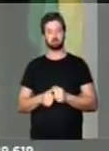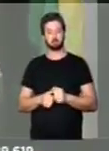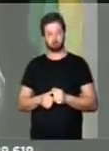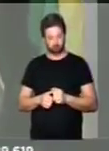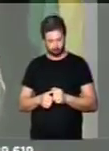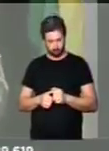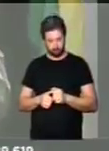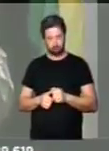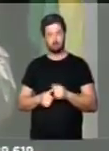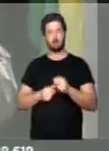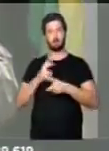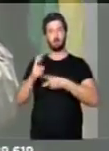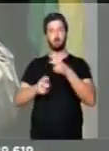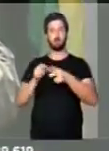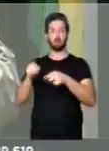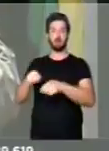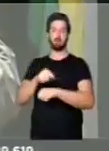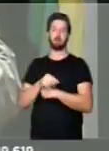àquele parque.